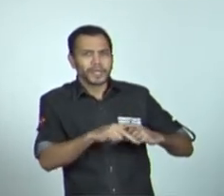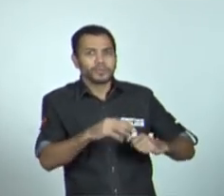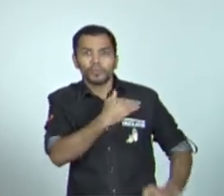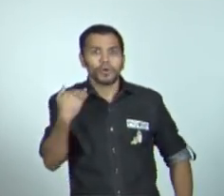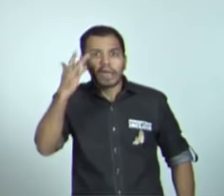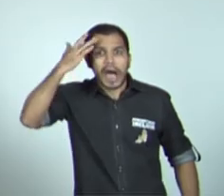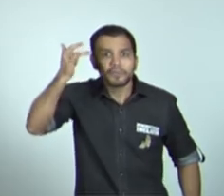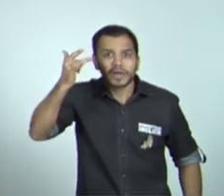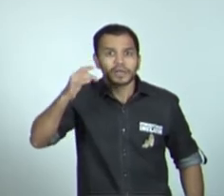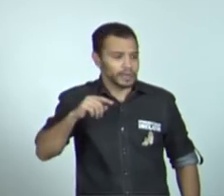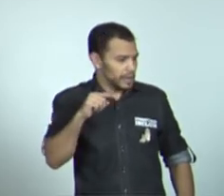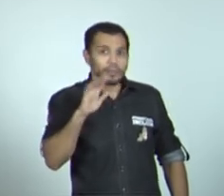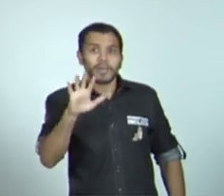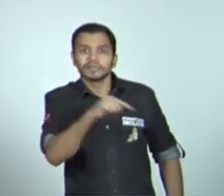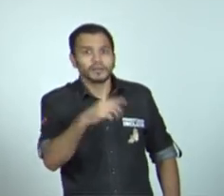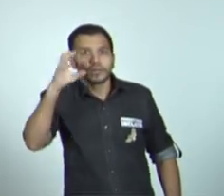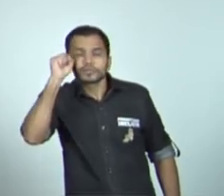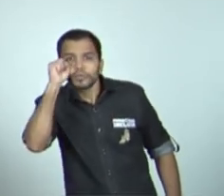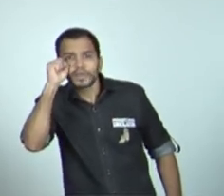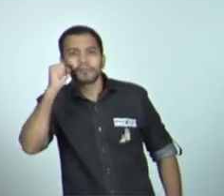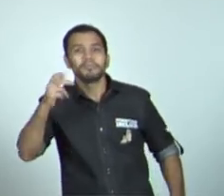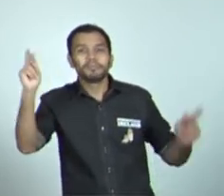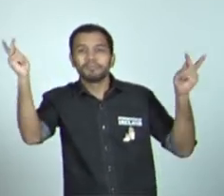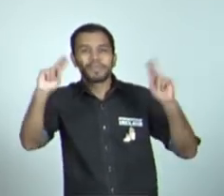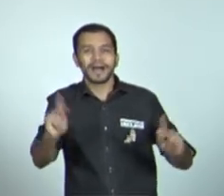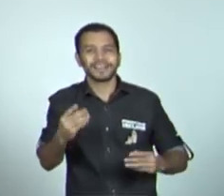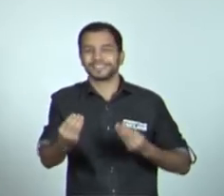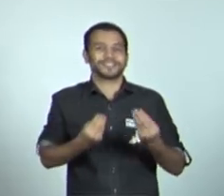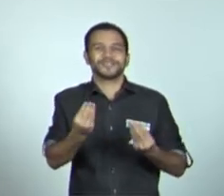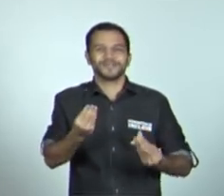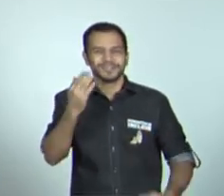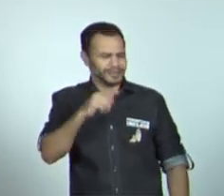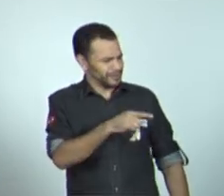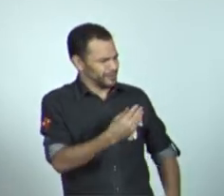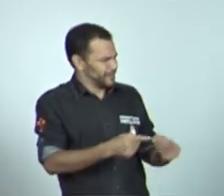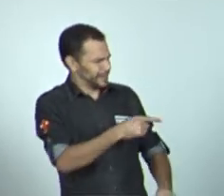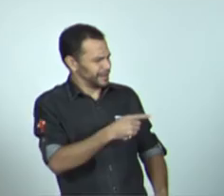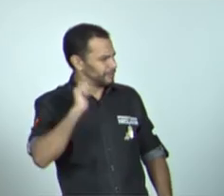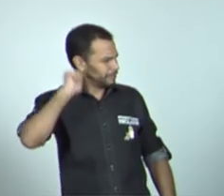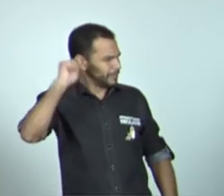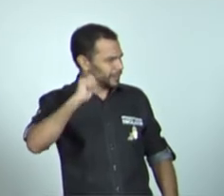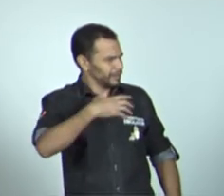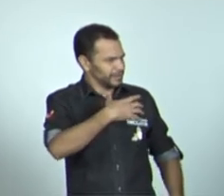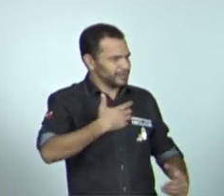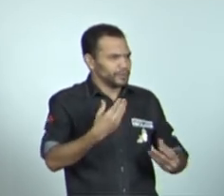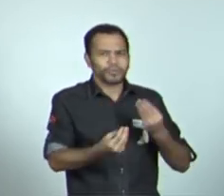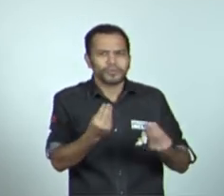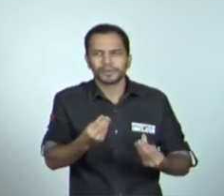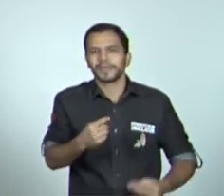meu amigo se eu vou cortar teu pescoço amanhã cara talvez ele seja enforcado eu fico imaginando quando aquele negócio